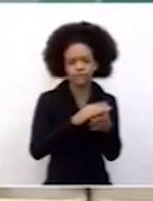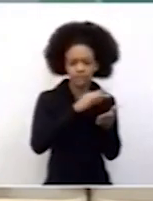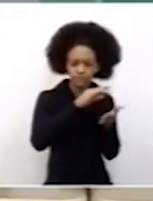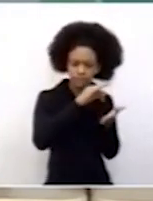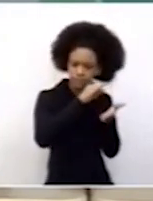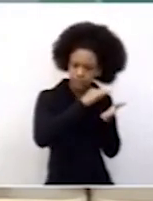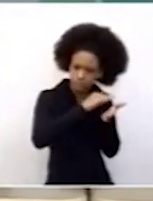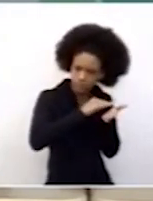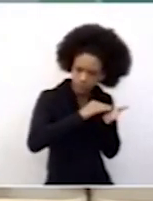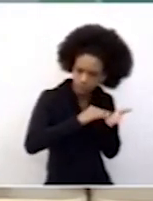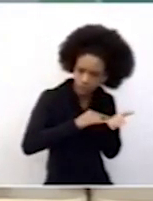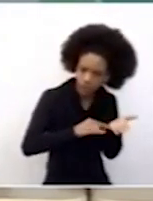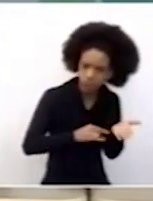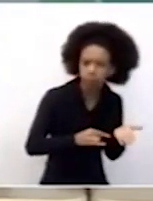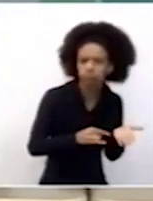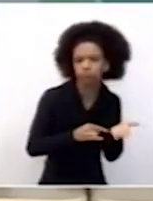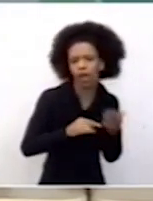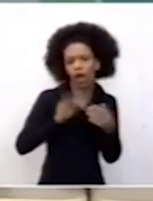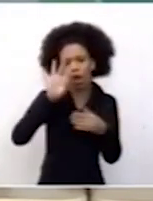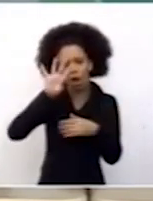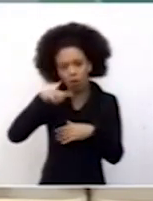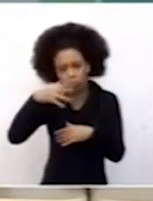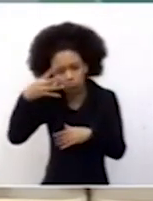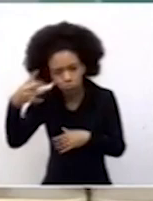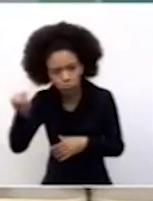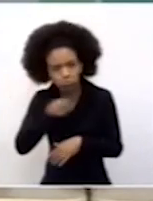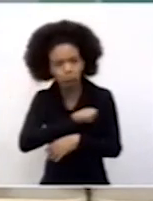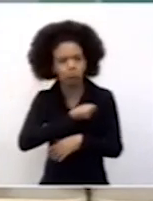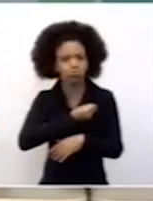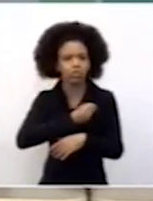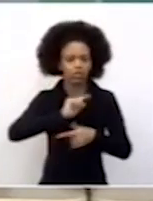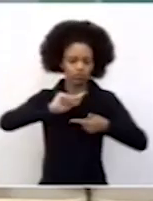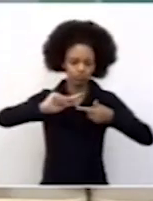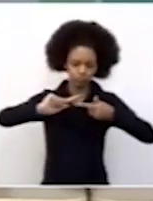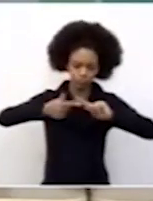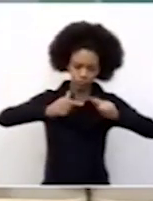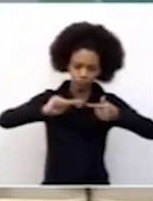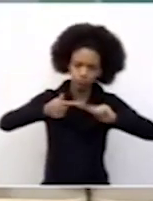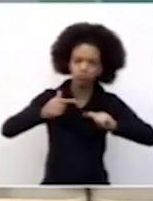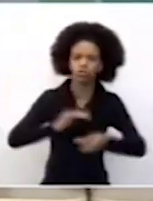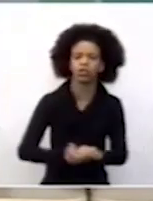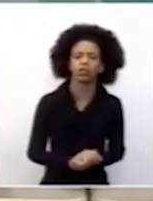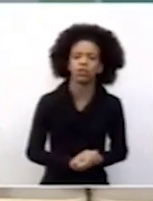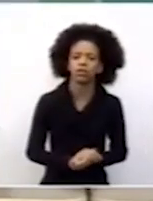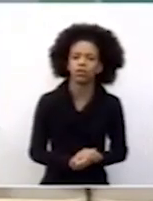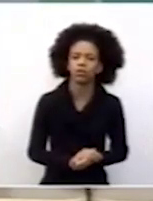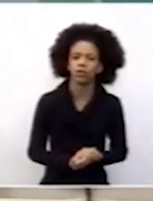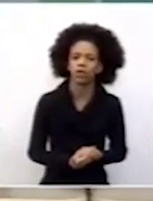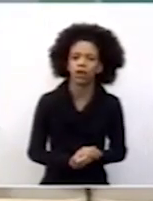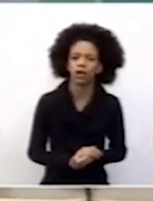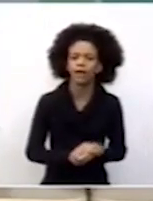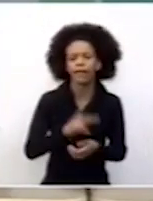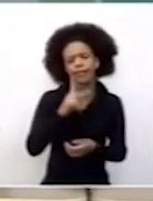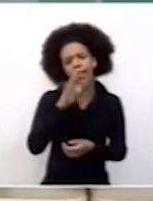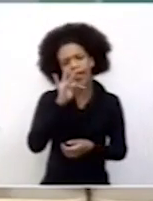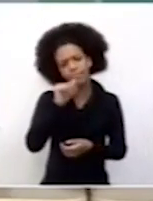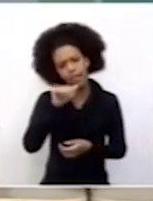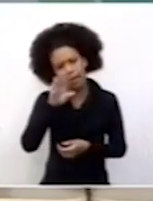sobrepostas, quadro numérico, geoplano, tábua de